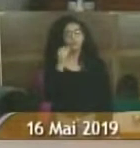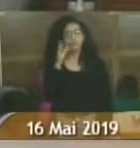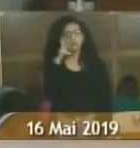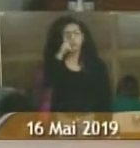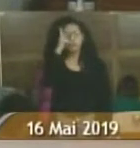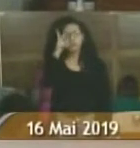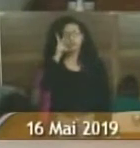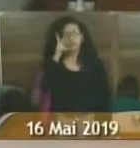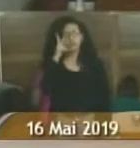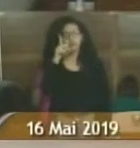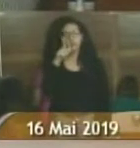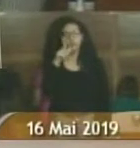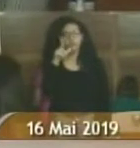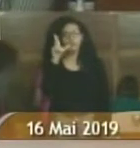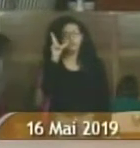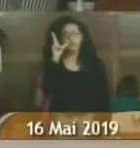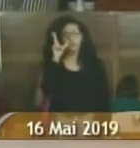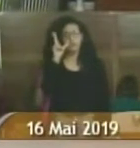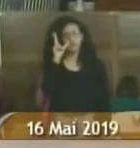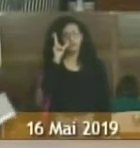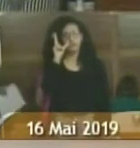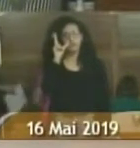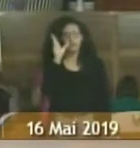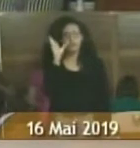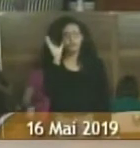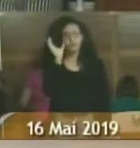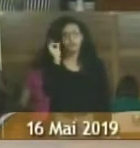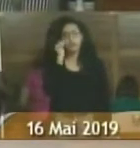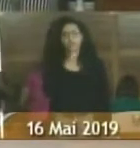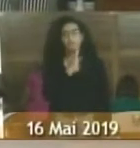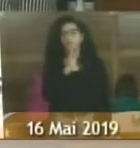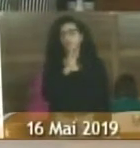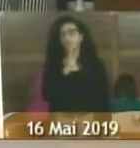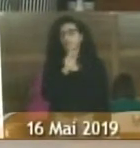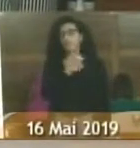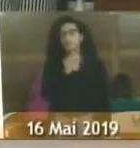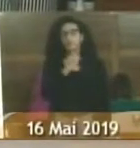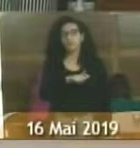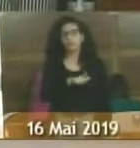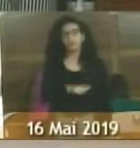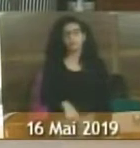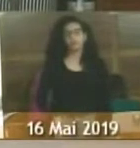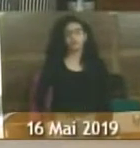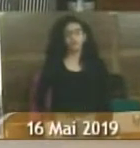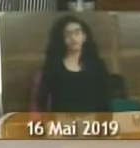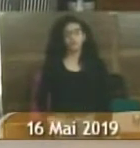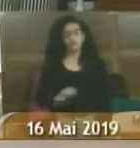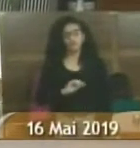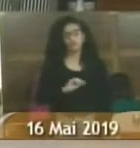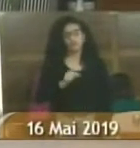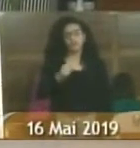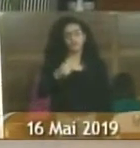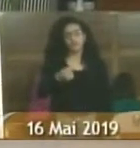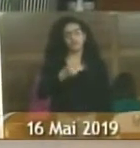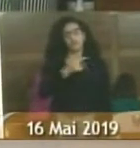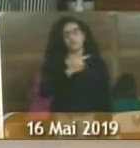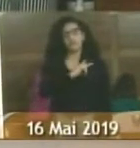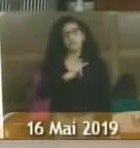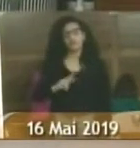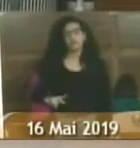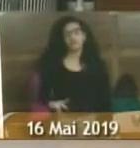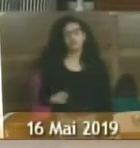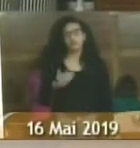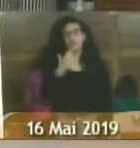Camu Gama, Luciana Valverde, Tite Brasil e Zé Augusto. Na sequência, o vereador Flavinho